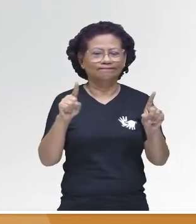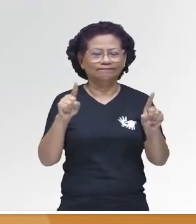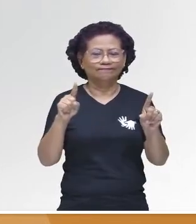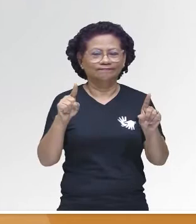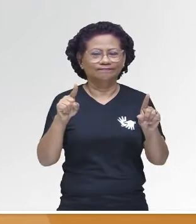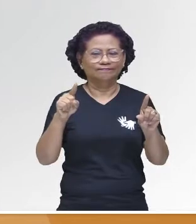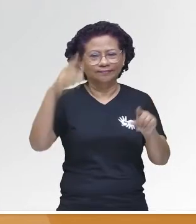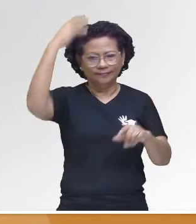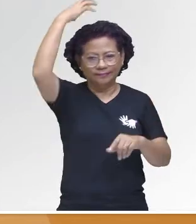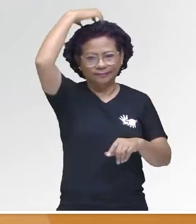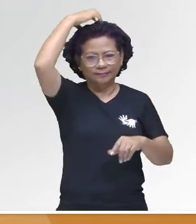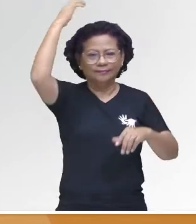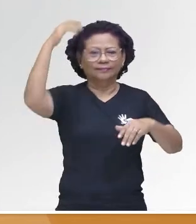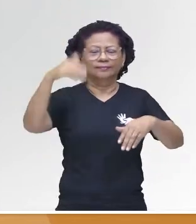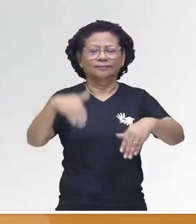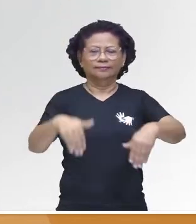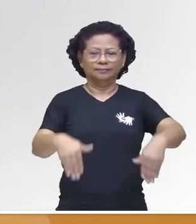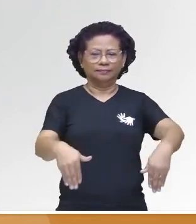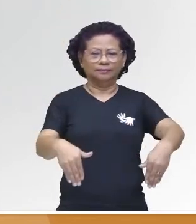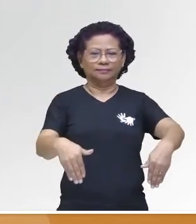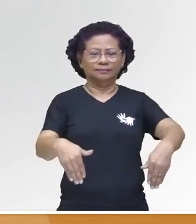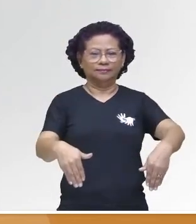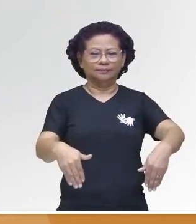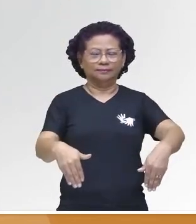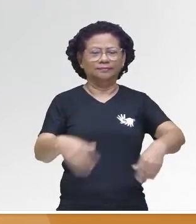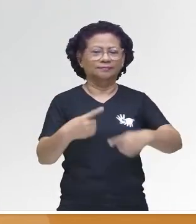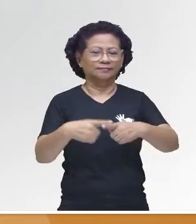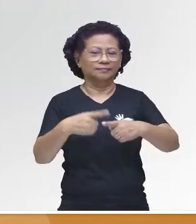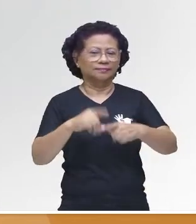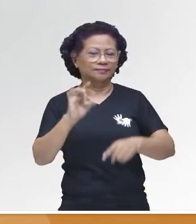Os regentes. Tá? Nesse período